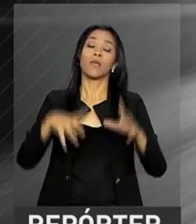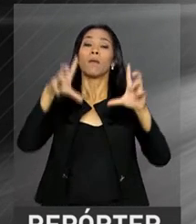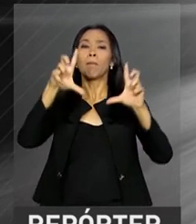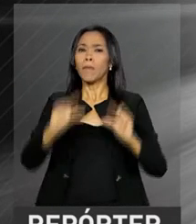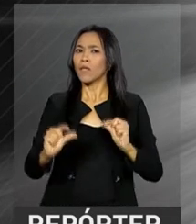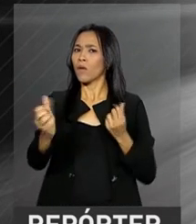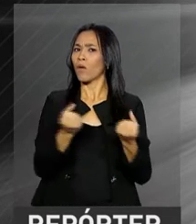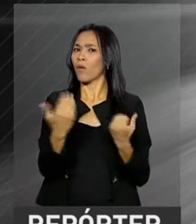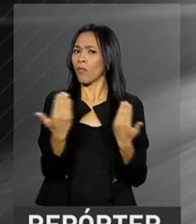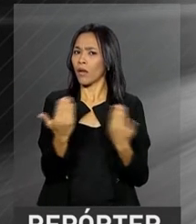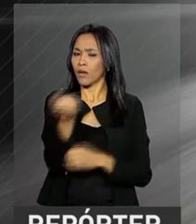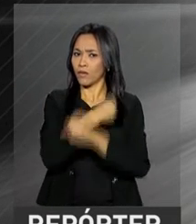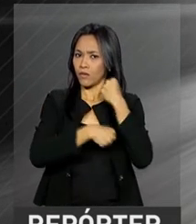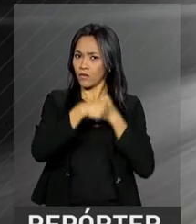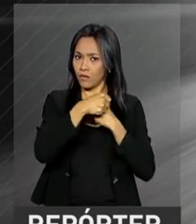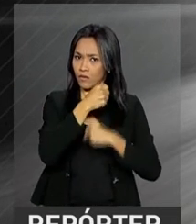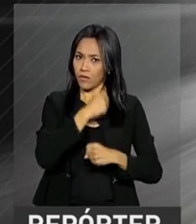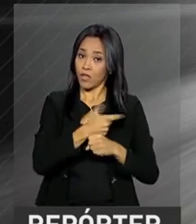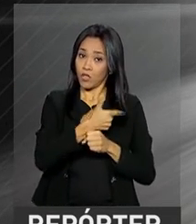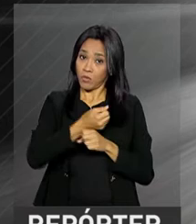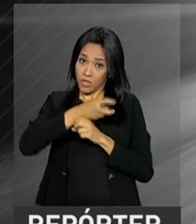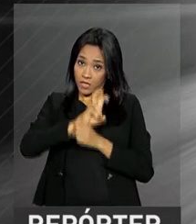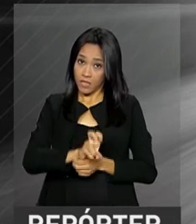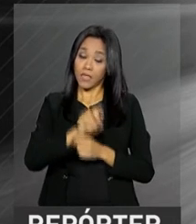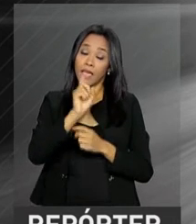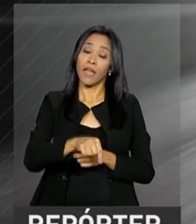que em 2015, quando esse número era de